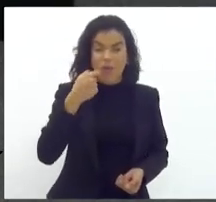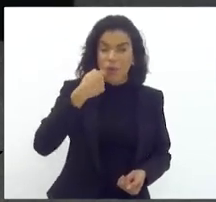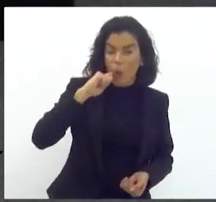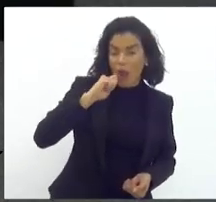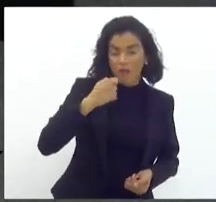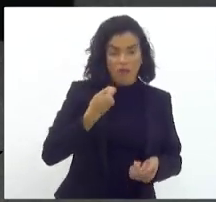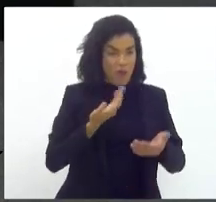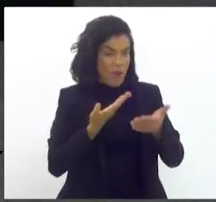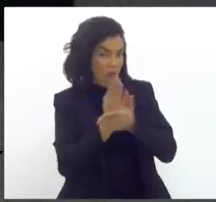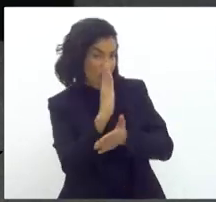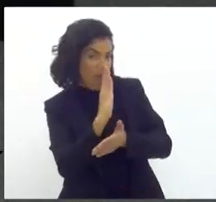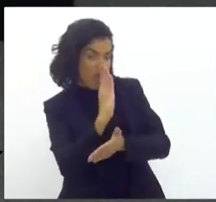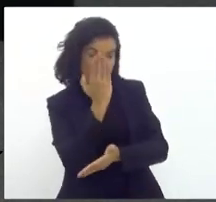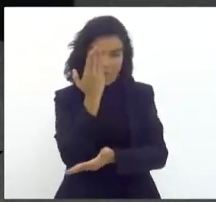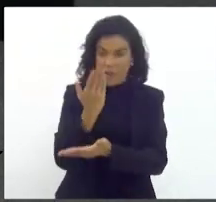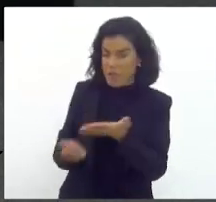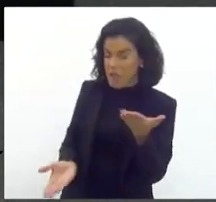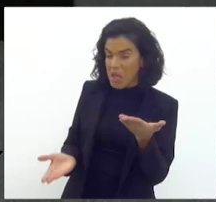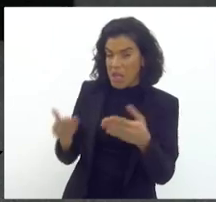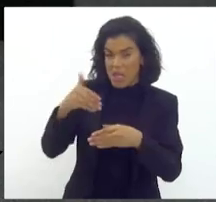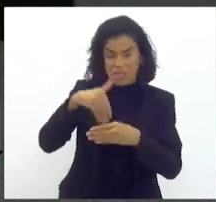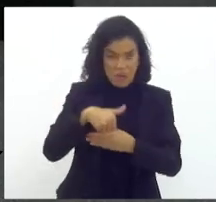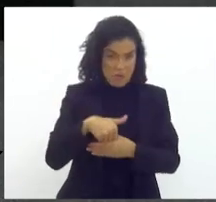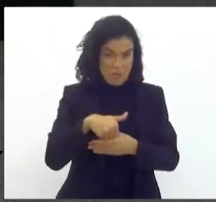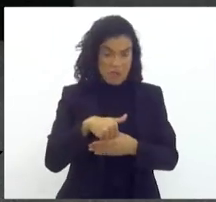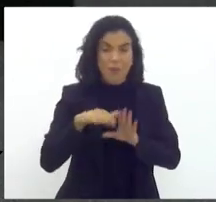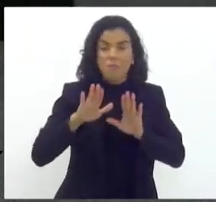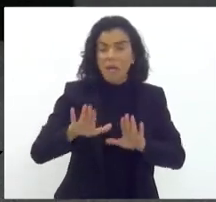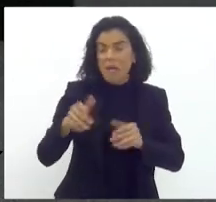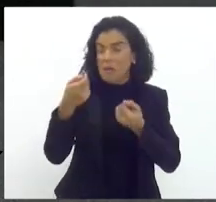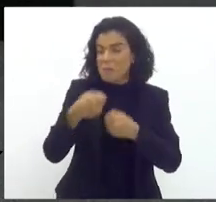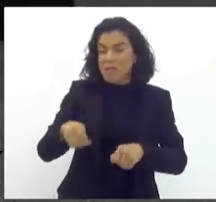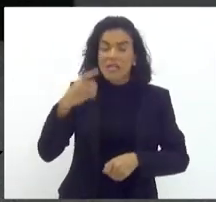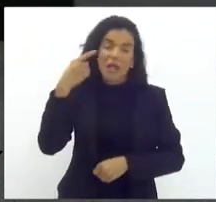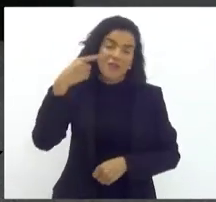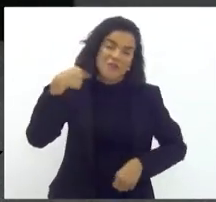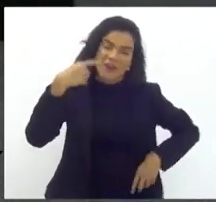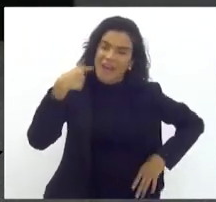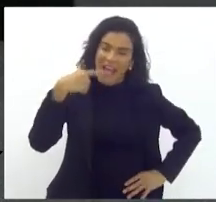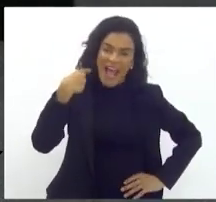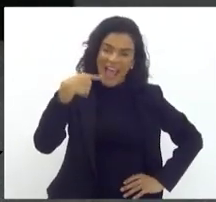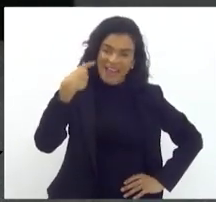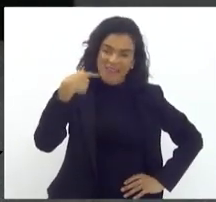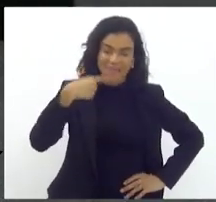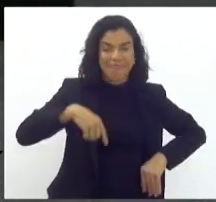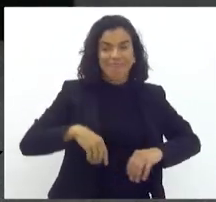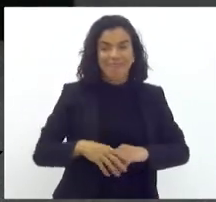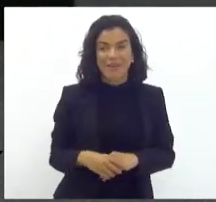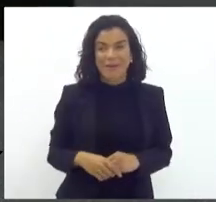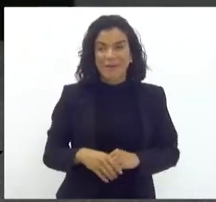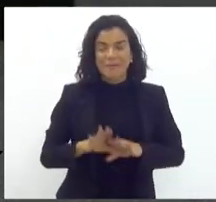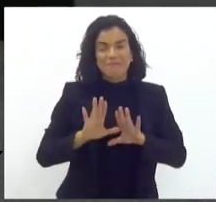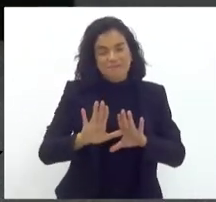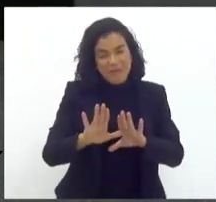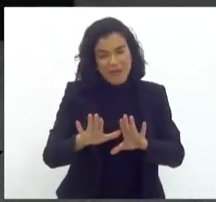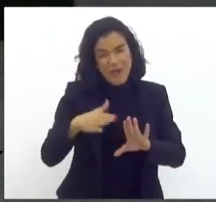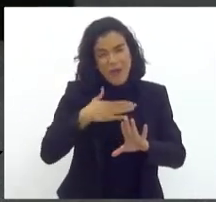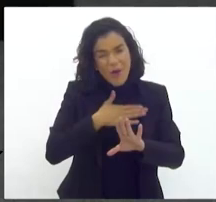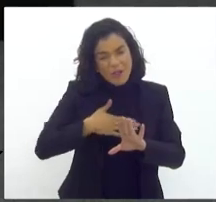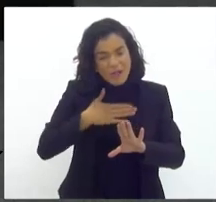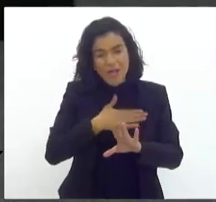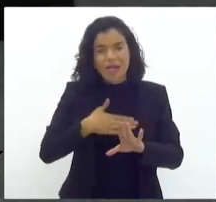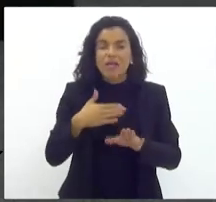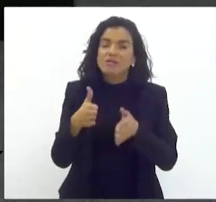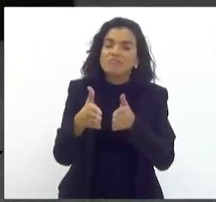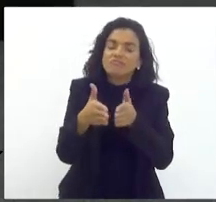vai perder a eleição de qualquer maneira ele também não precisa de advogado de defesa mas eu gostaria de fazer um apelo